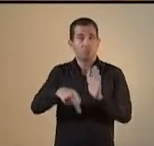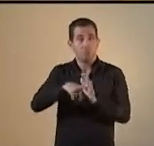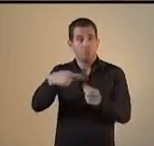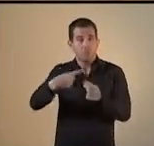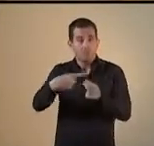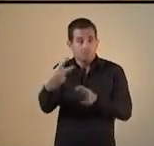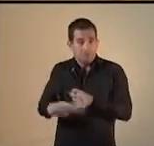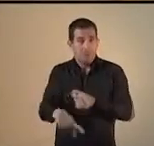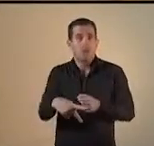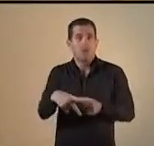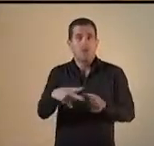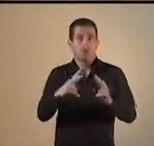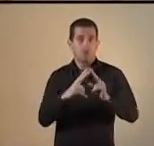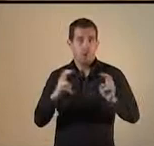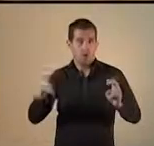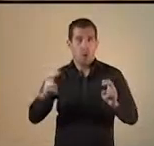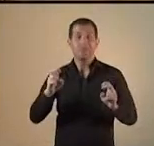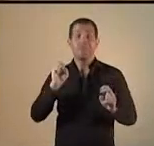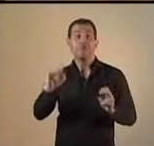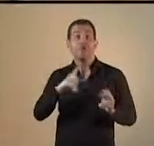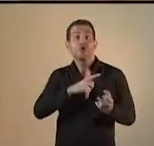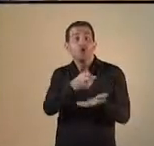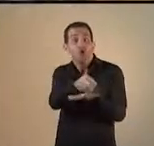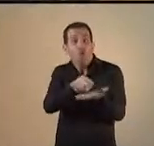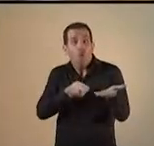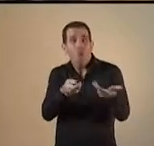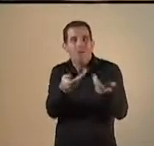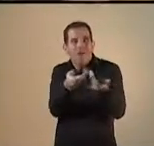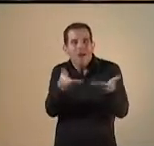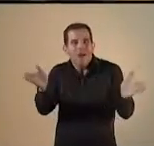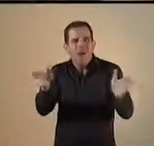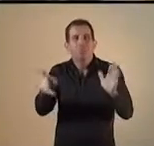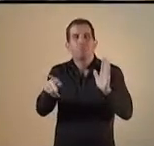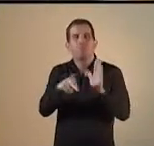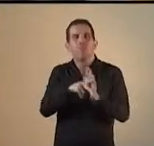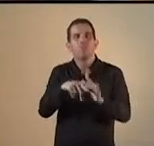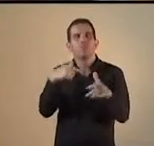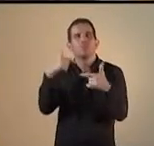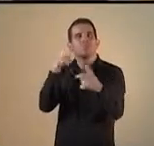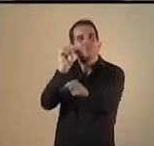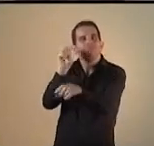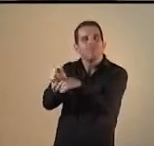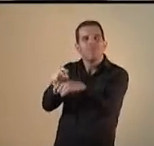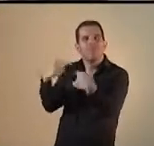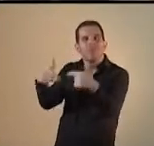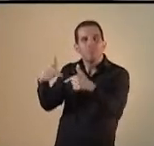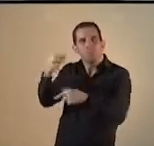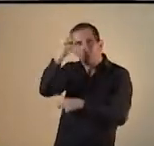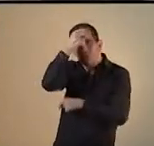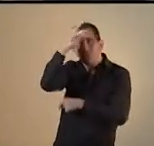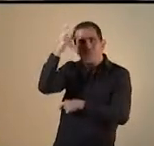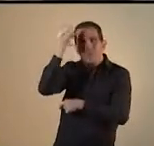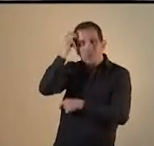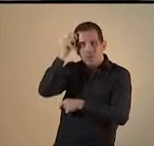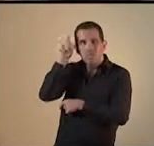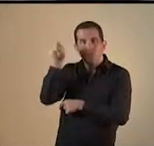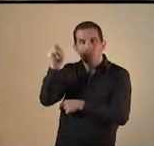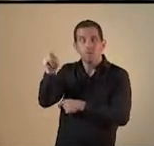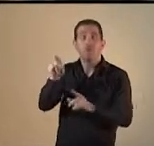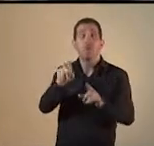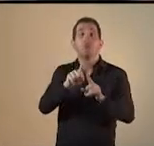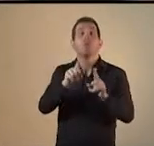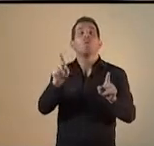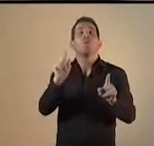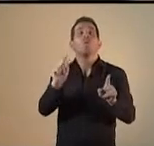cidade de Florianópolis, quando tem concursos para atuação de intérpretes na prefeitura, em geral,